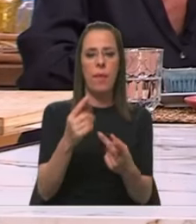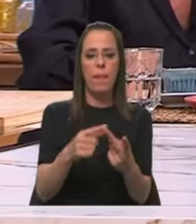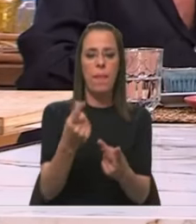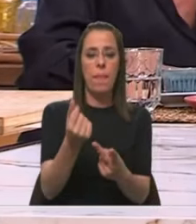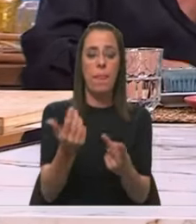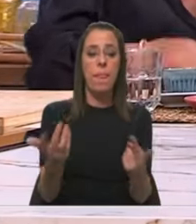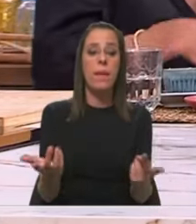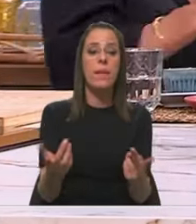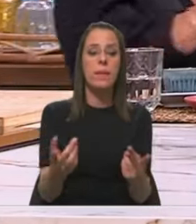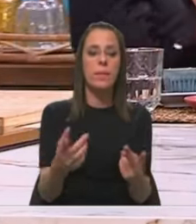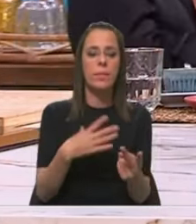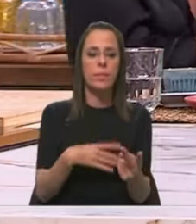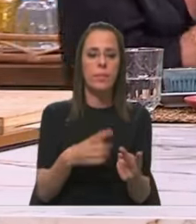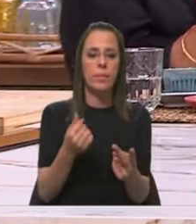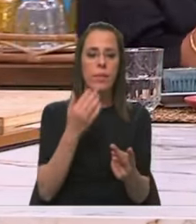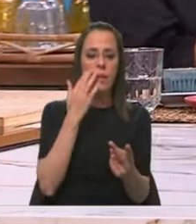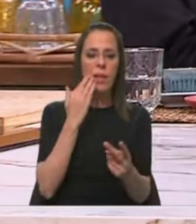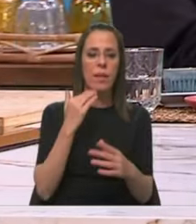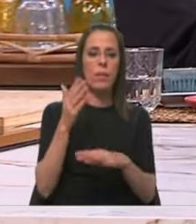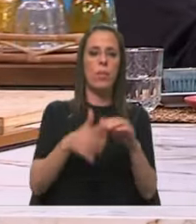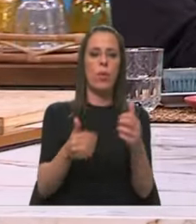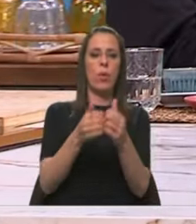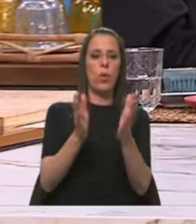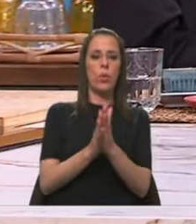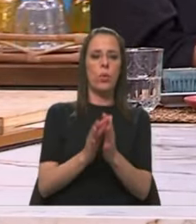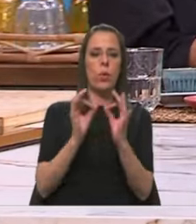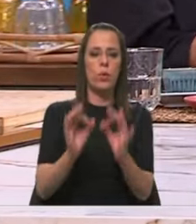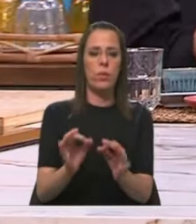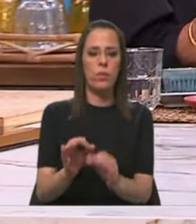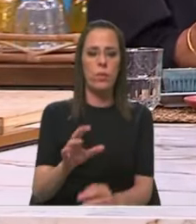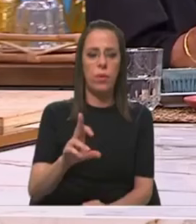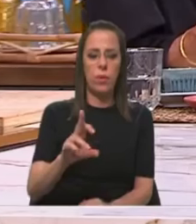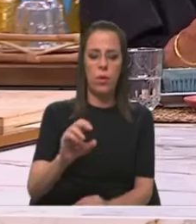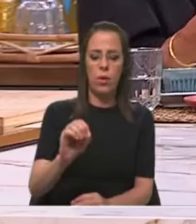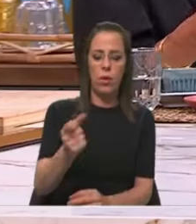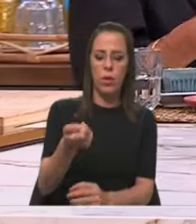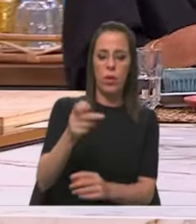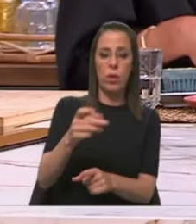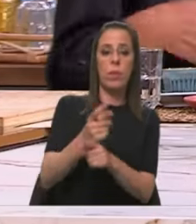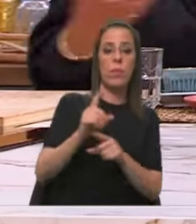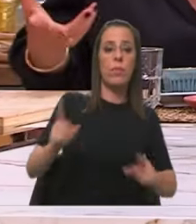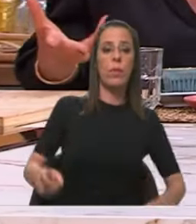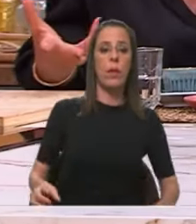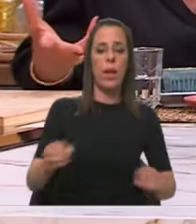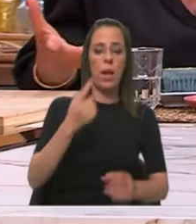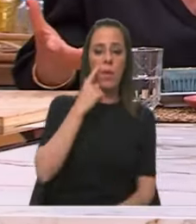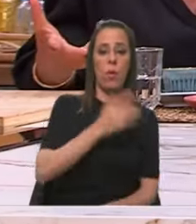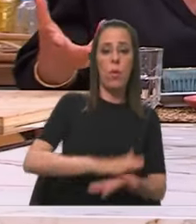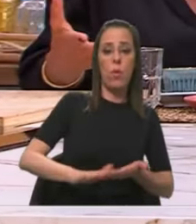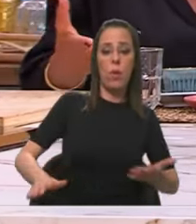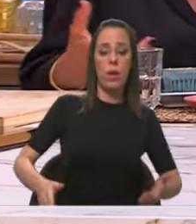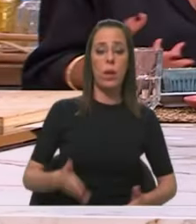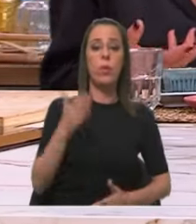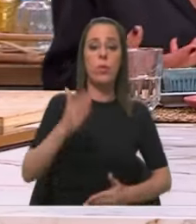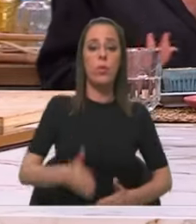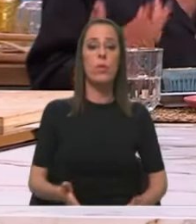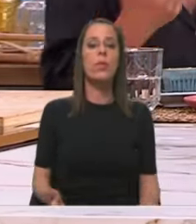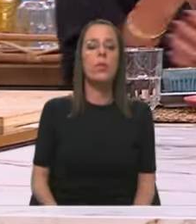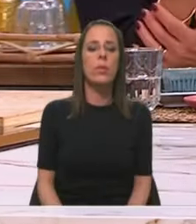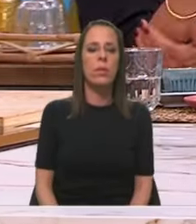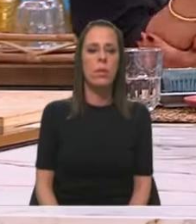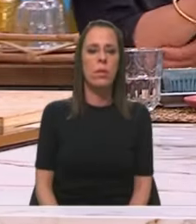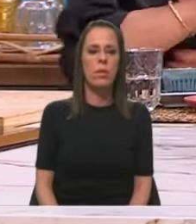dinheiro ISS uma bo gente ficou do lado do Roger por quê se calhar porque sen uma injustiça da da parte